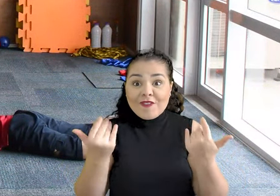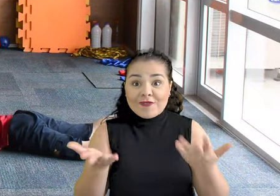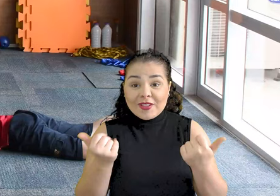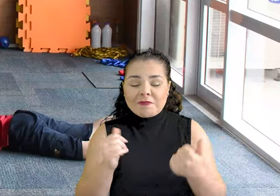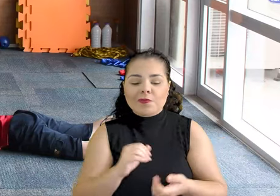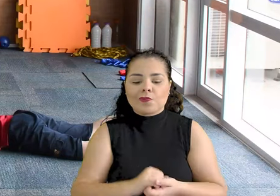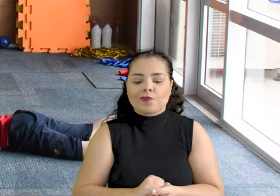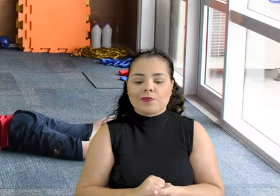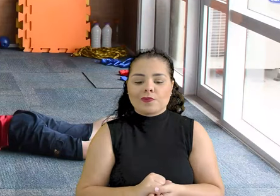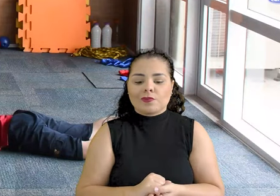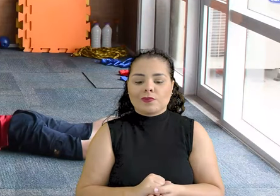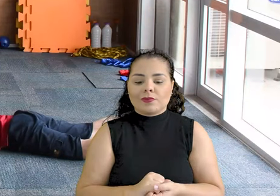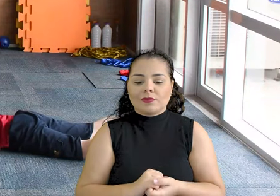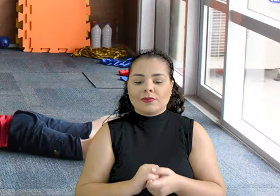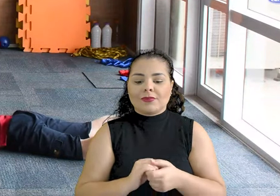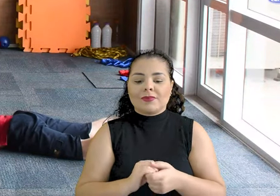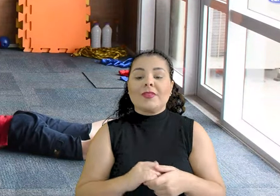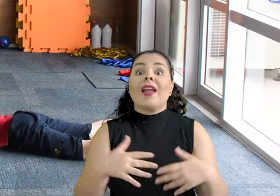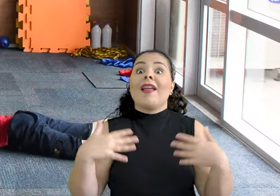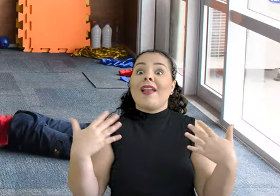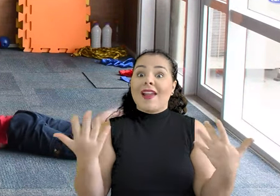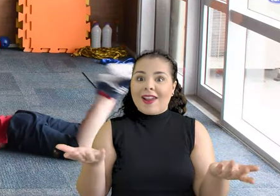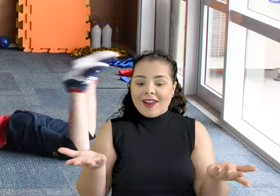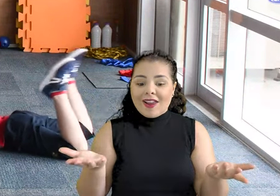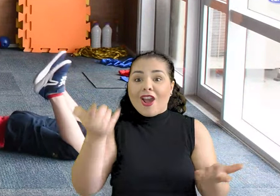Superman. Como? Põe a mão na bola.